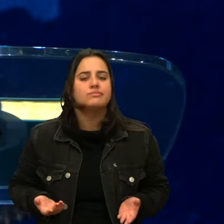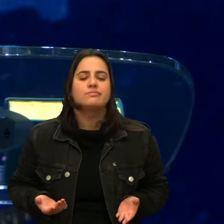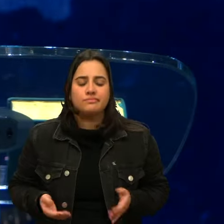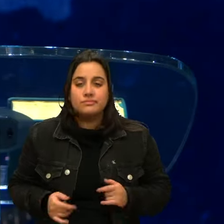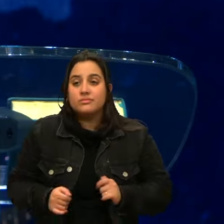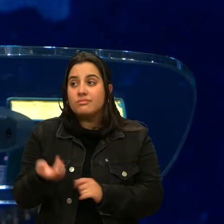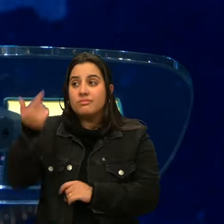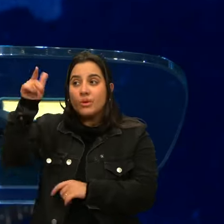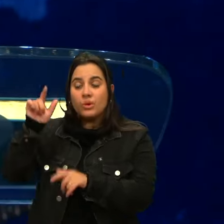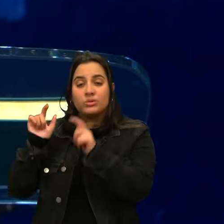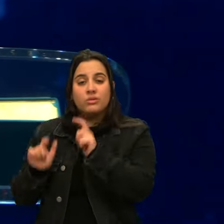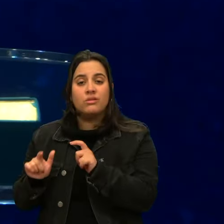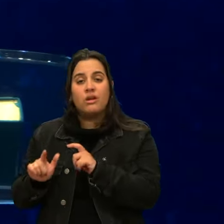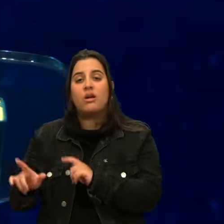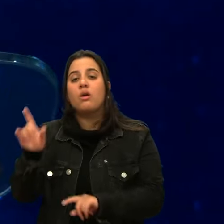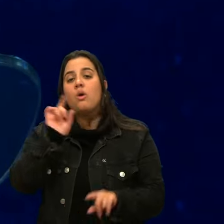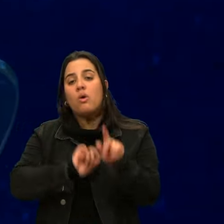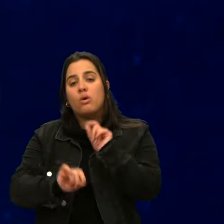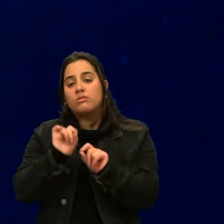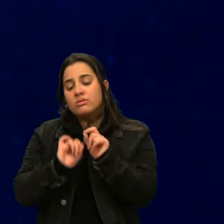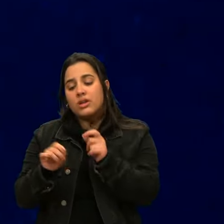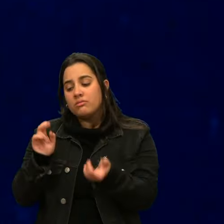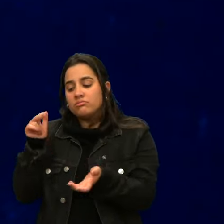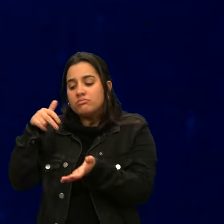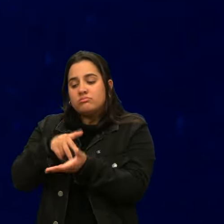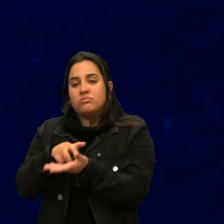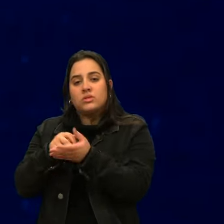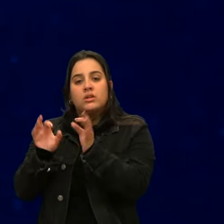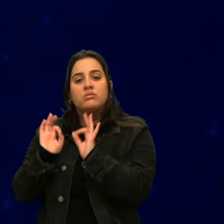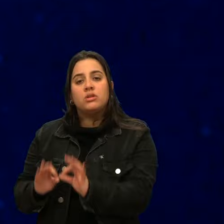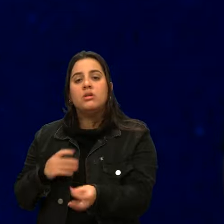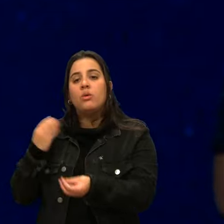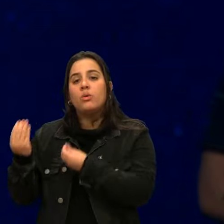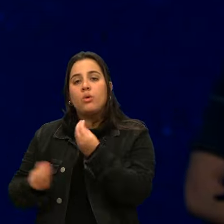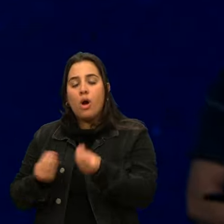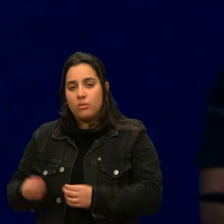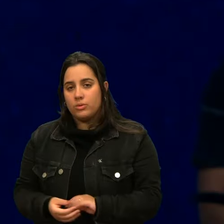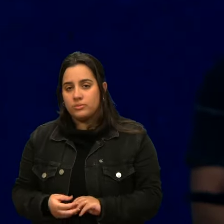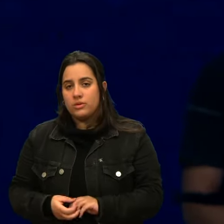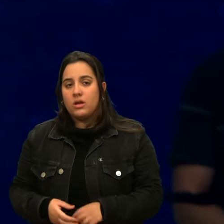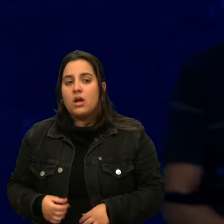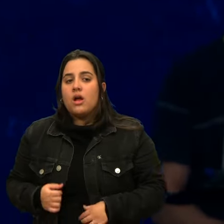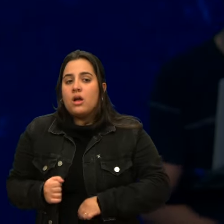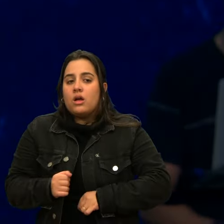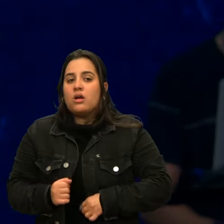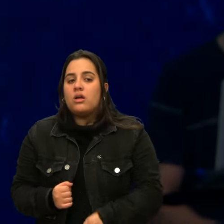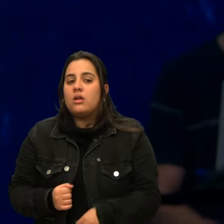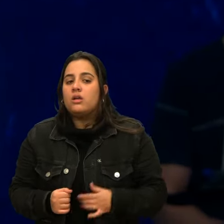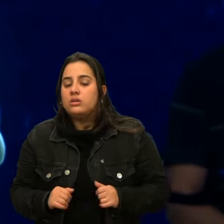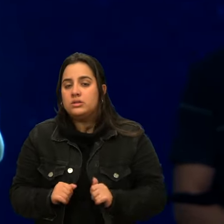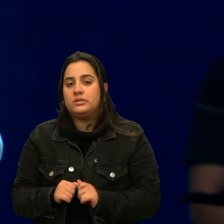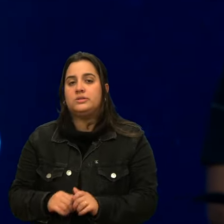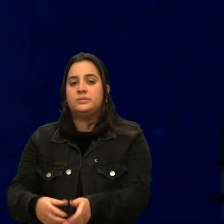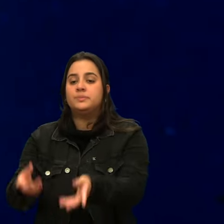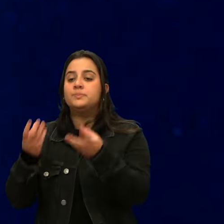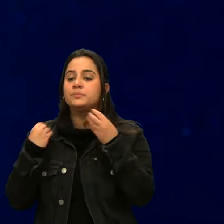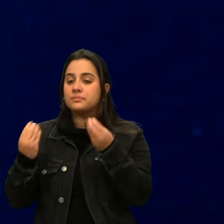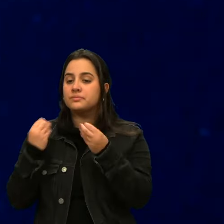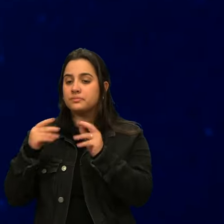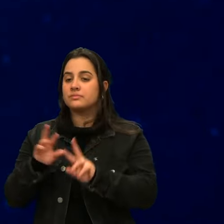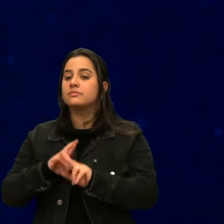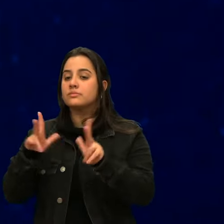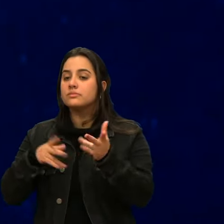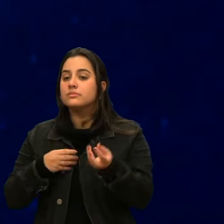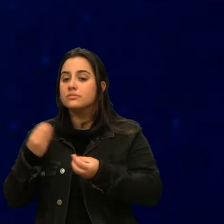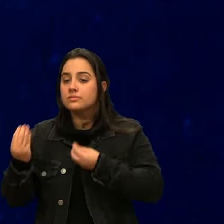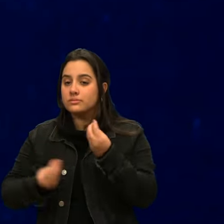outro lugar. O que fez eles permanecerem íntegros? O que fez eles serem diferentes? O que fez essas pessoas